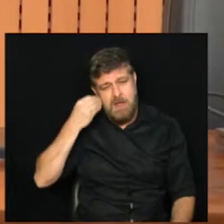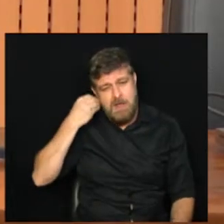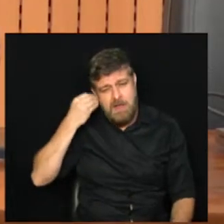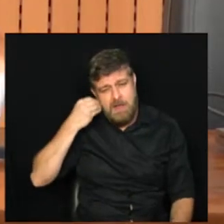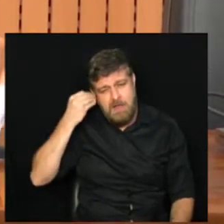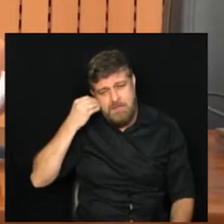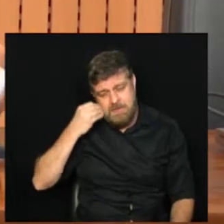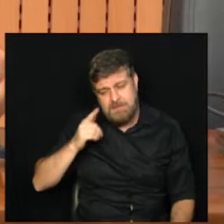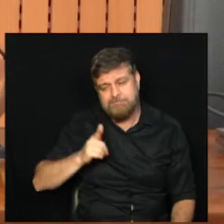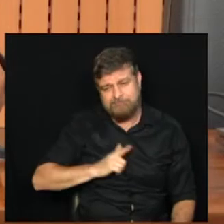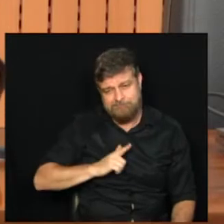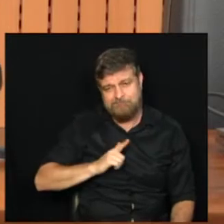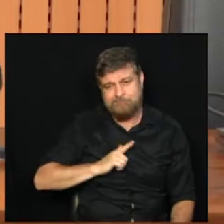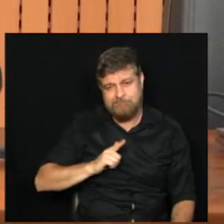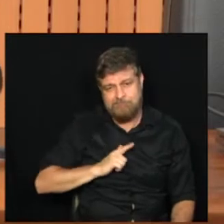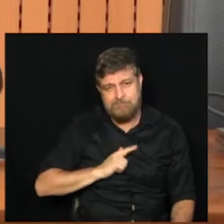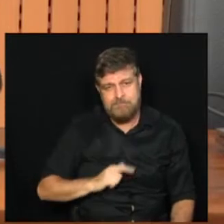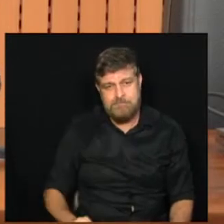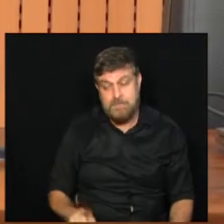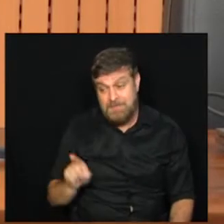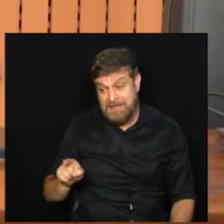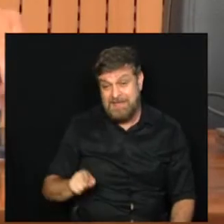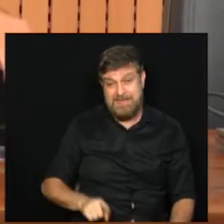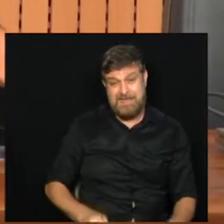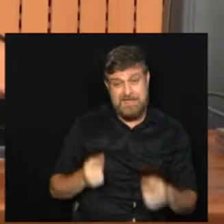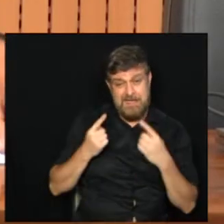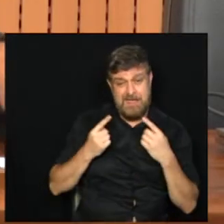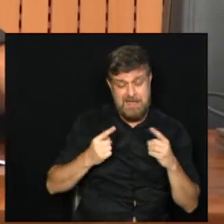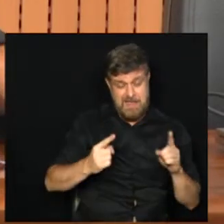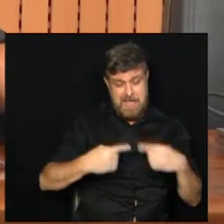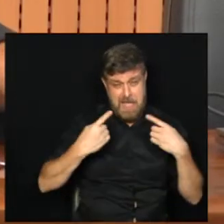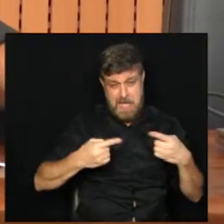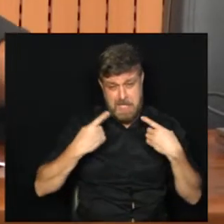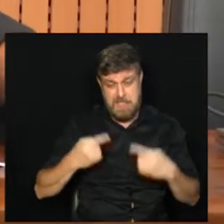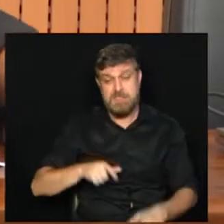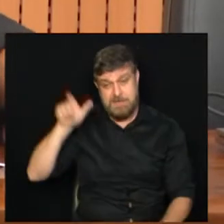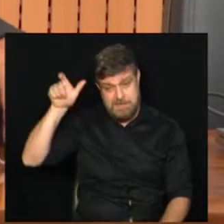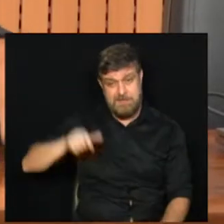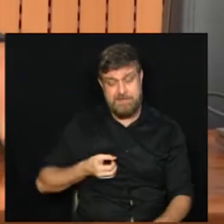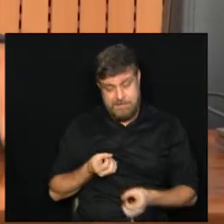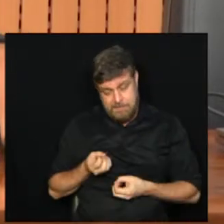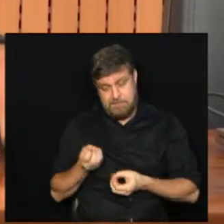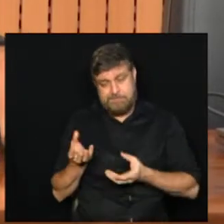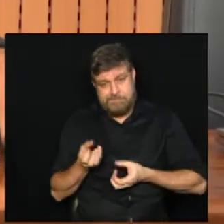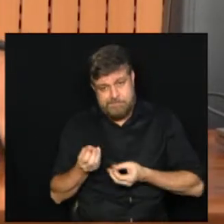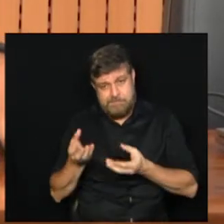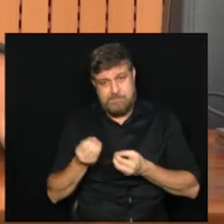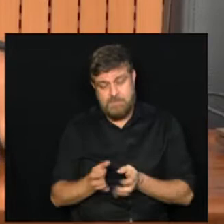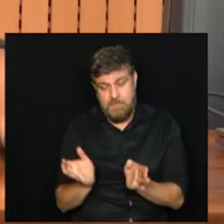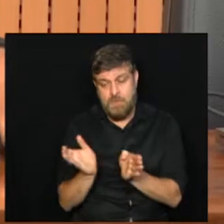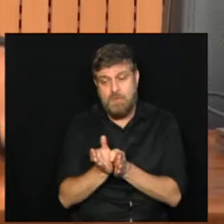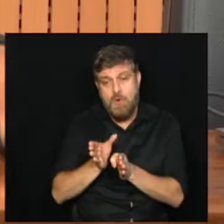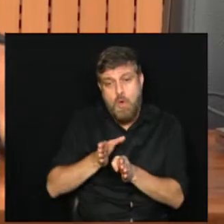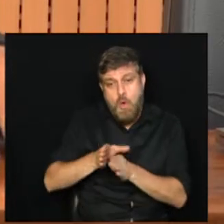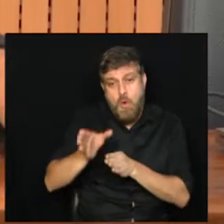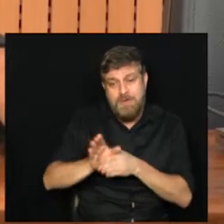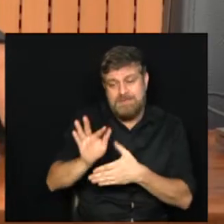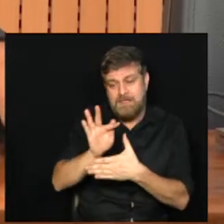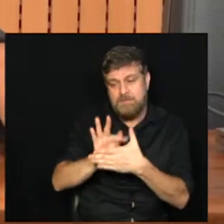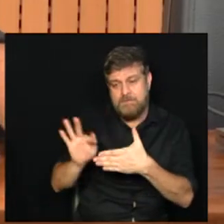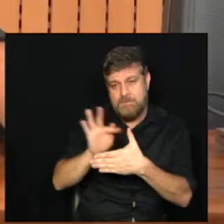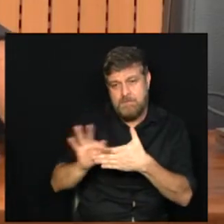de queixas, né, que recebe, como ele mesmo mencionou, no Conselho Tutelar. É